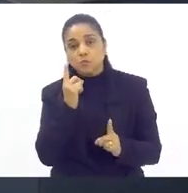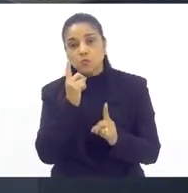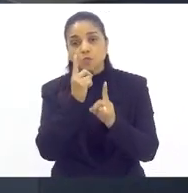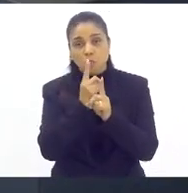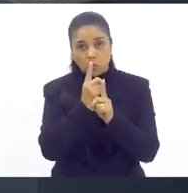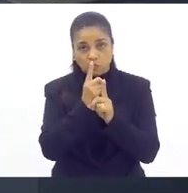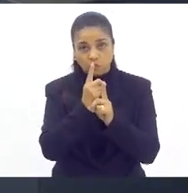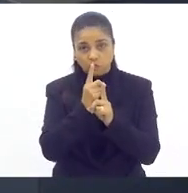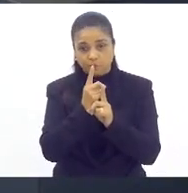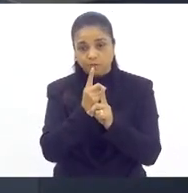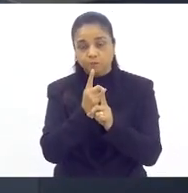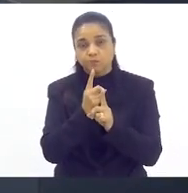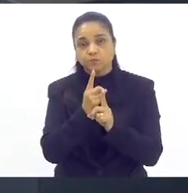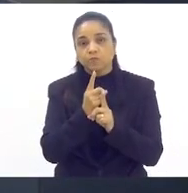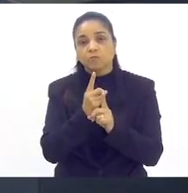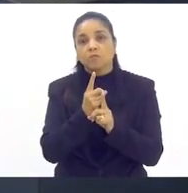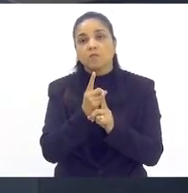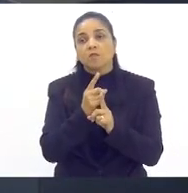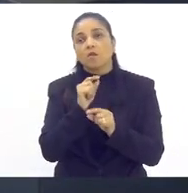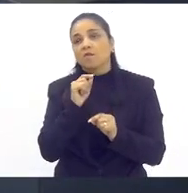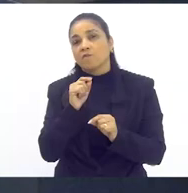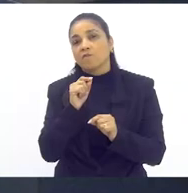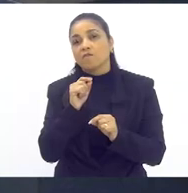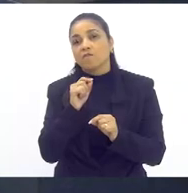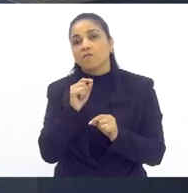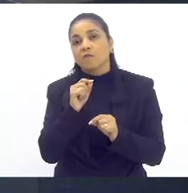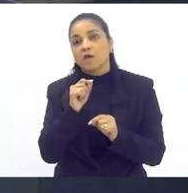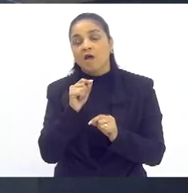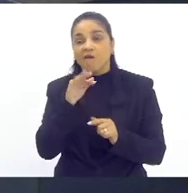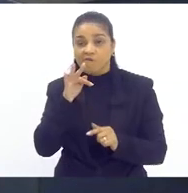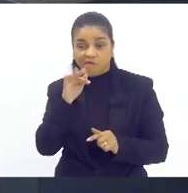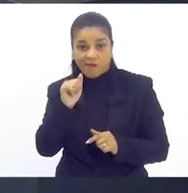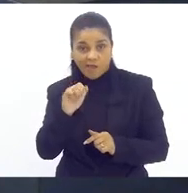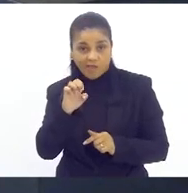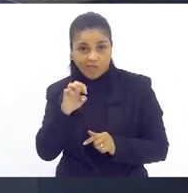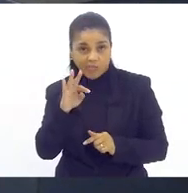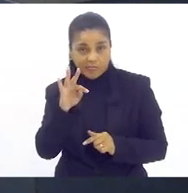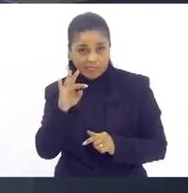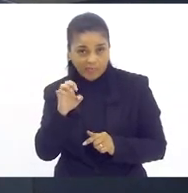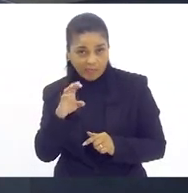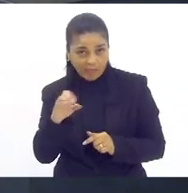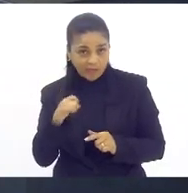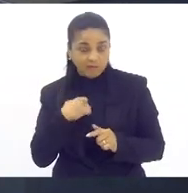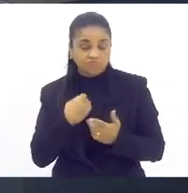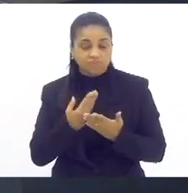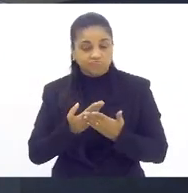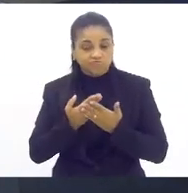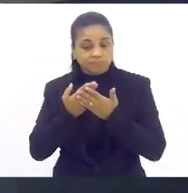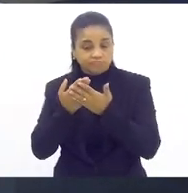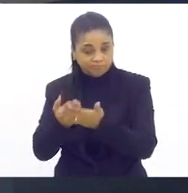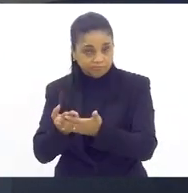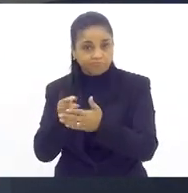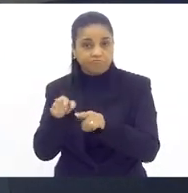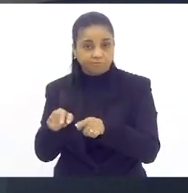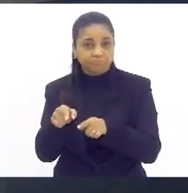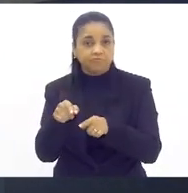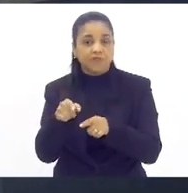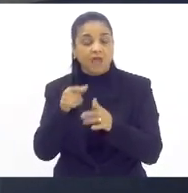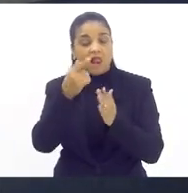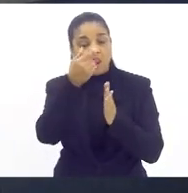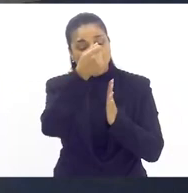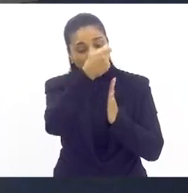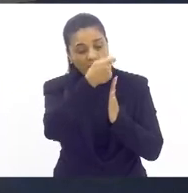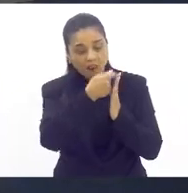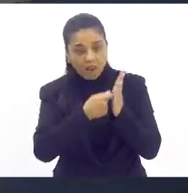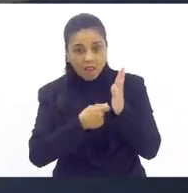e que a gente colocou que vai a Faetec as escolas encaminham e a Faetec encaminha a listagem